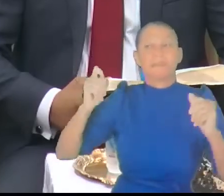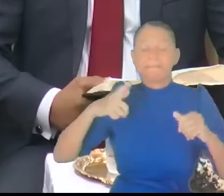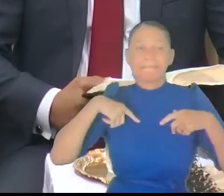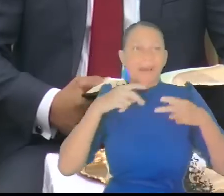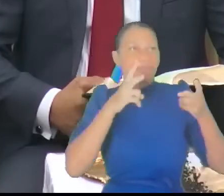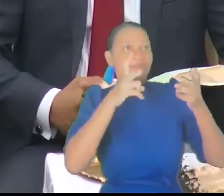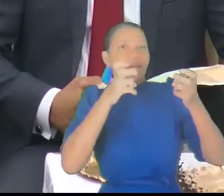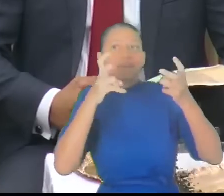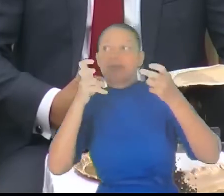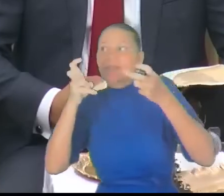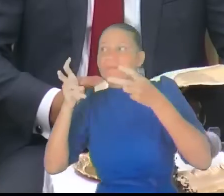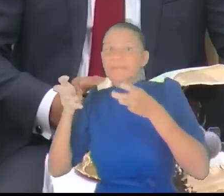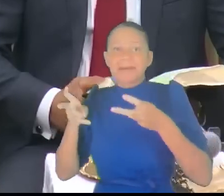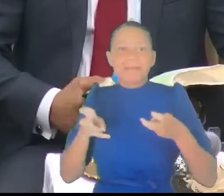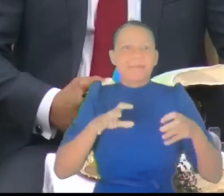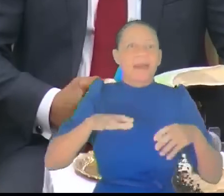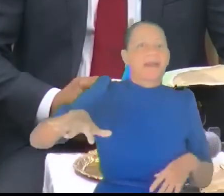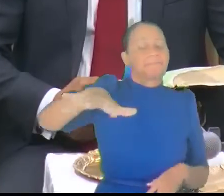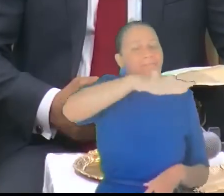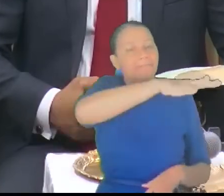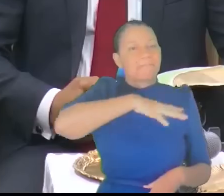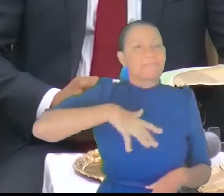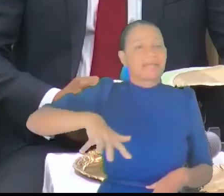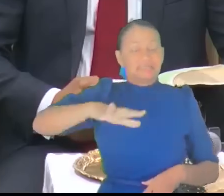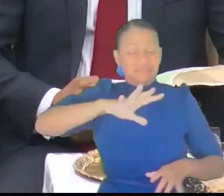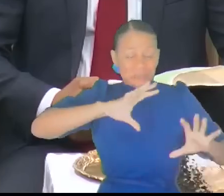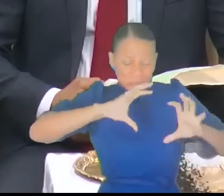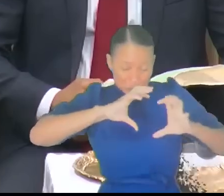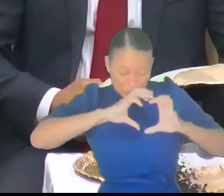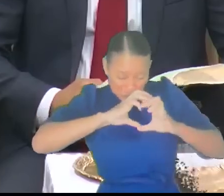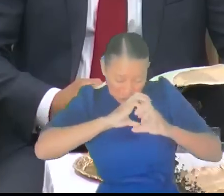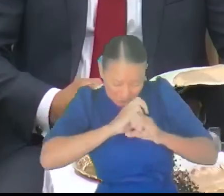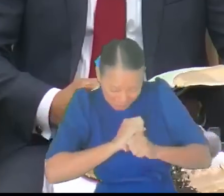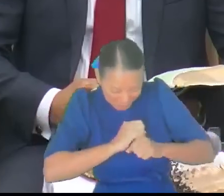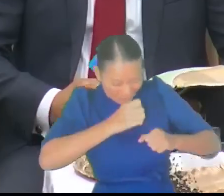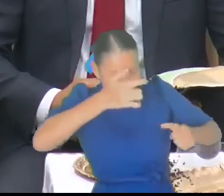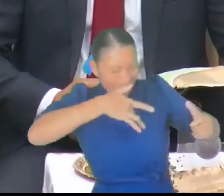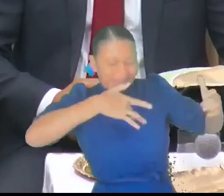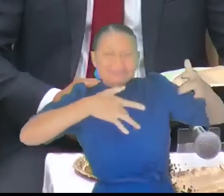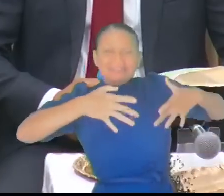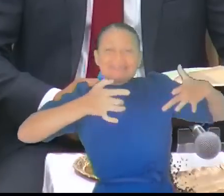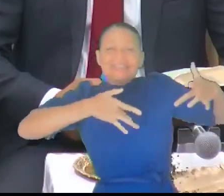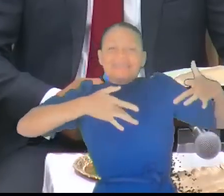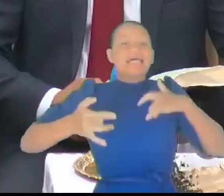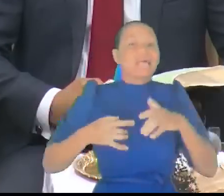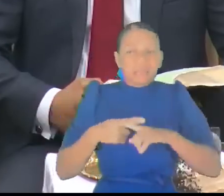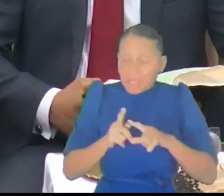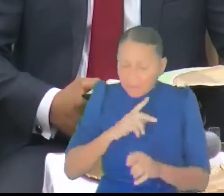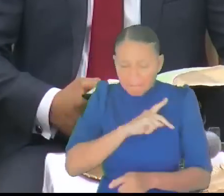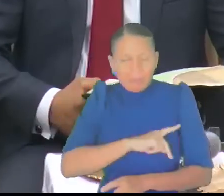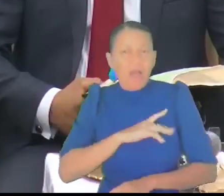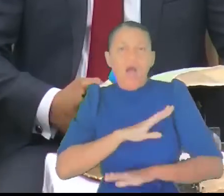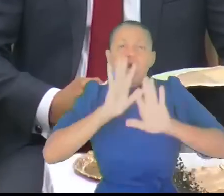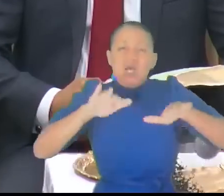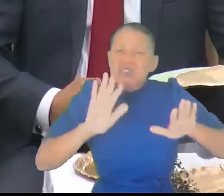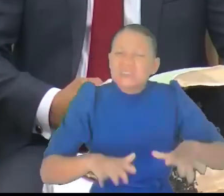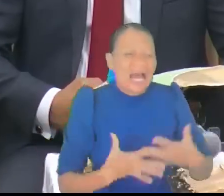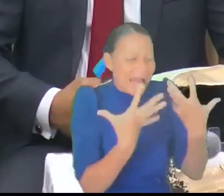das trevas, ainda tem penumbra das trevas. E Paulo está dizendo: